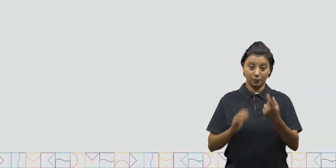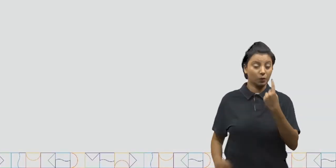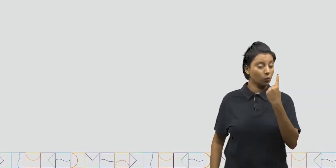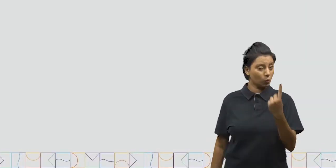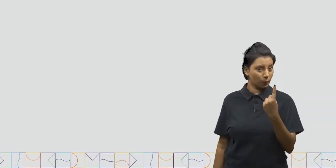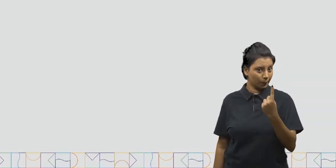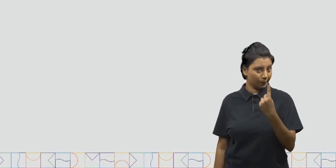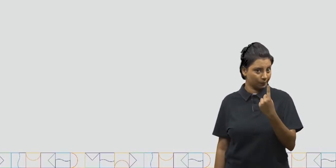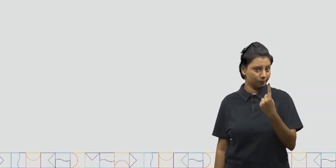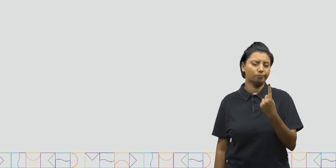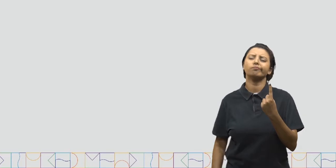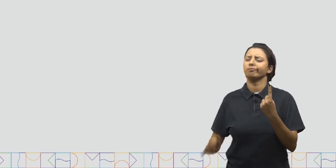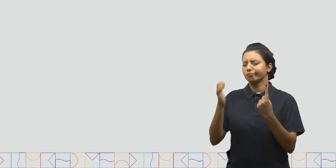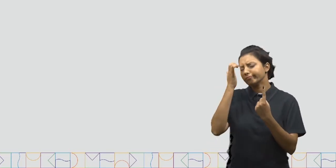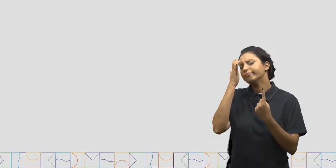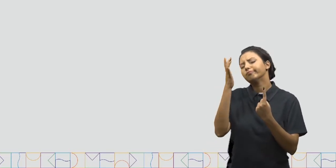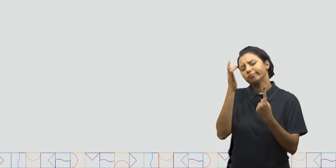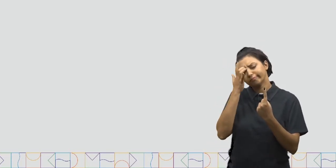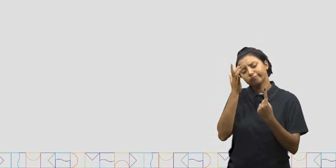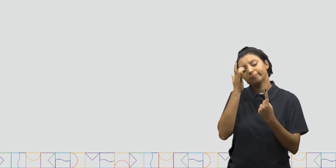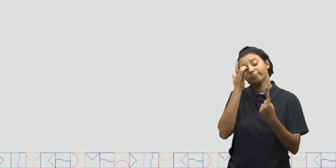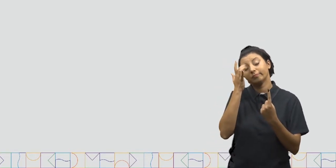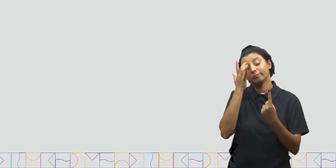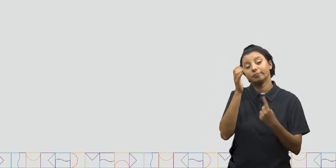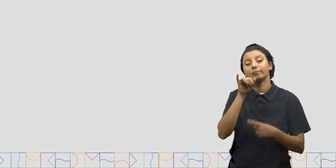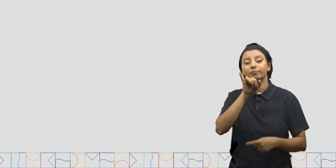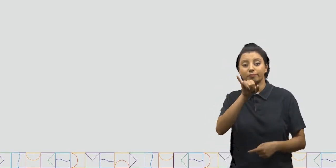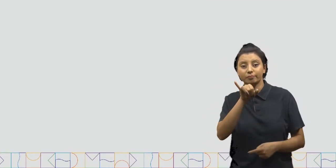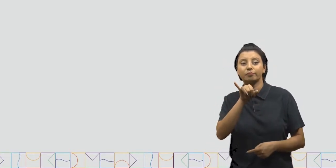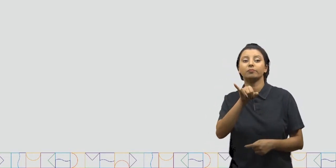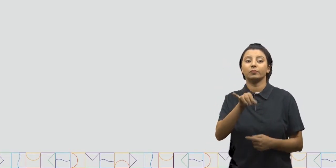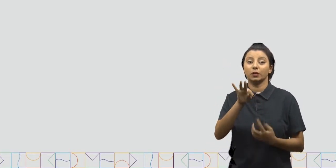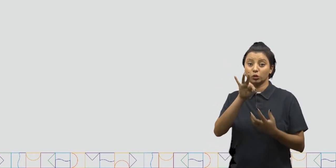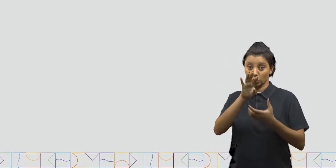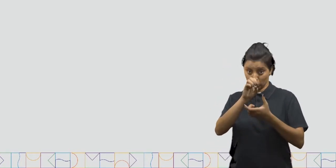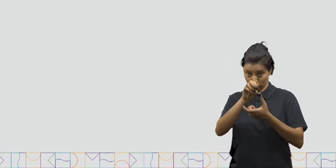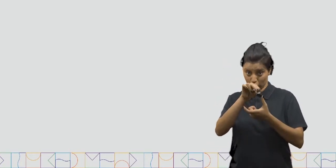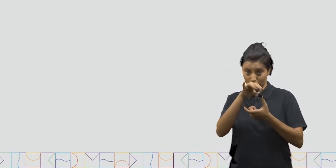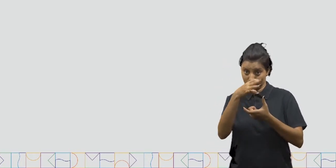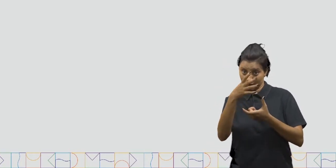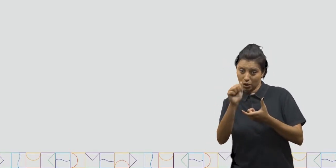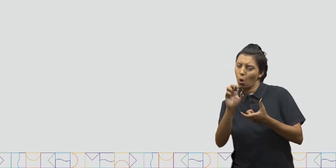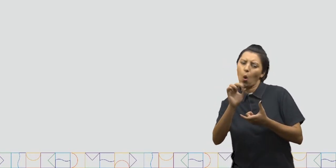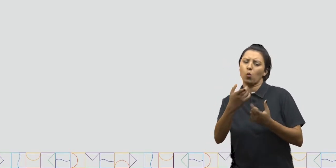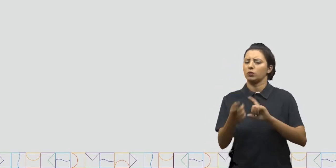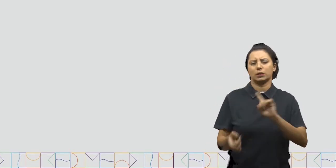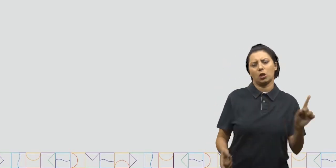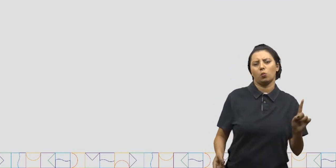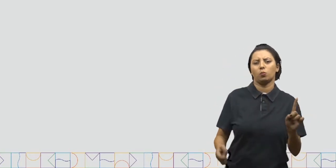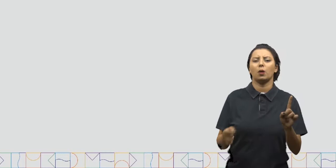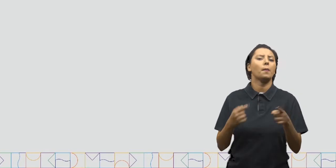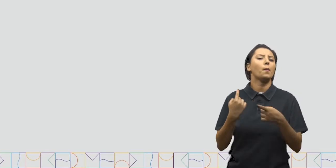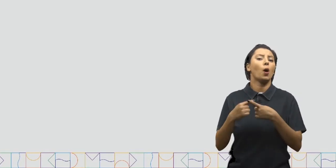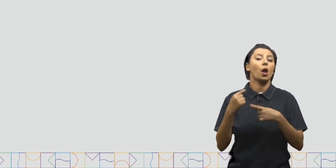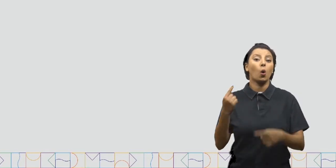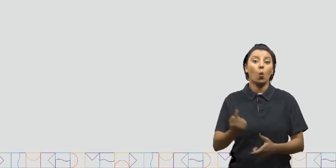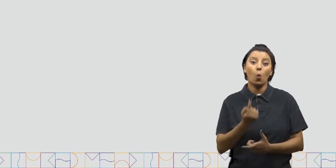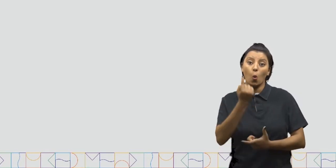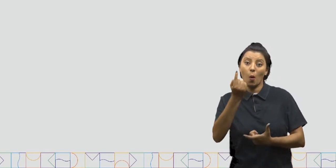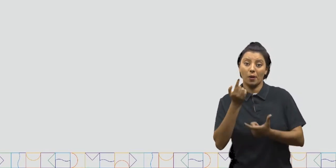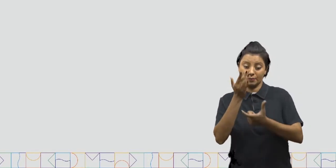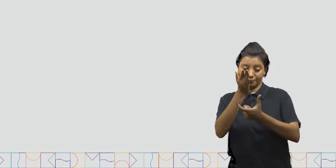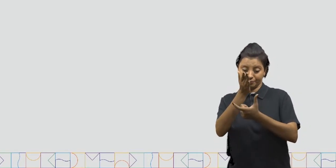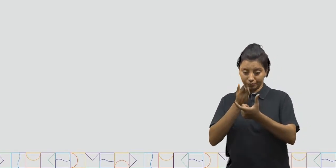apenas uma sílaba, fica fácil de verificar se ela tem uma sílaba tônica ou não. Afinal, ela só tem uma